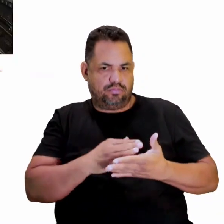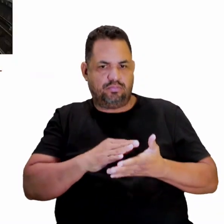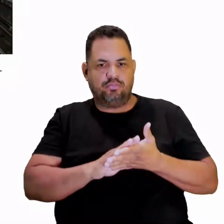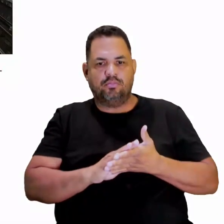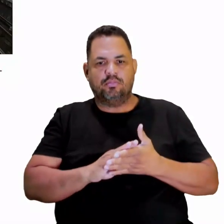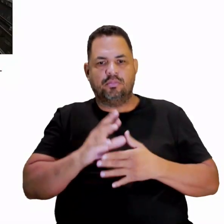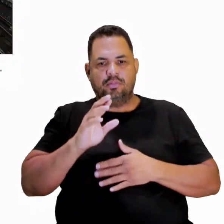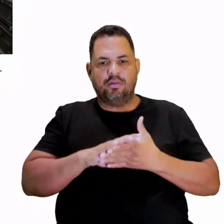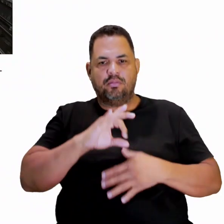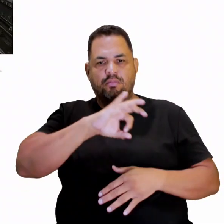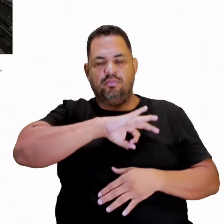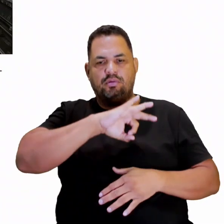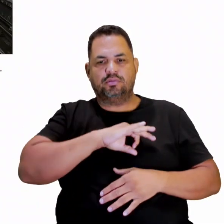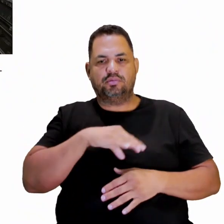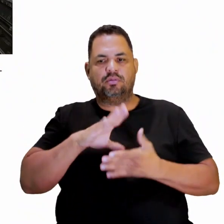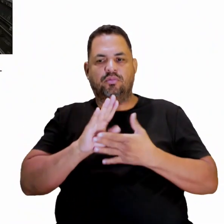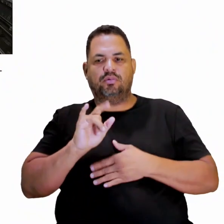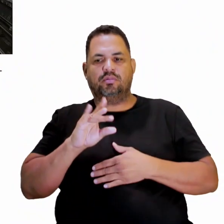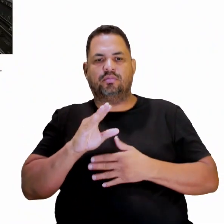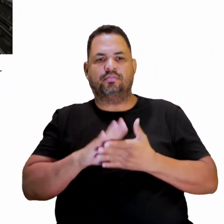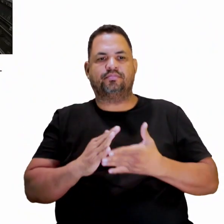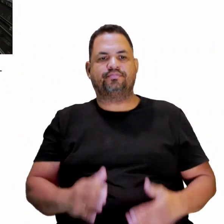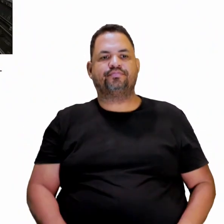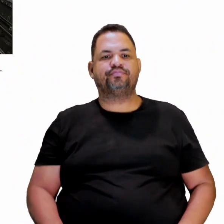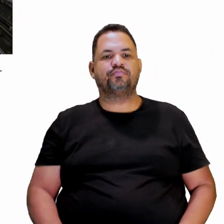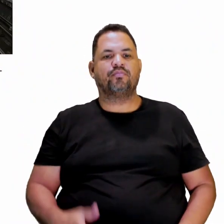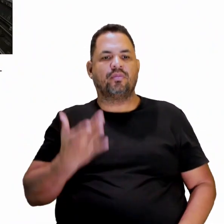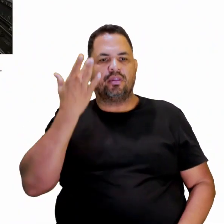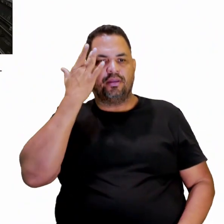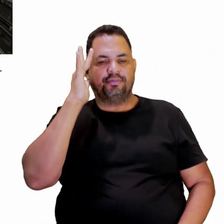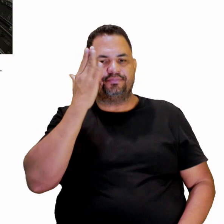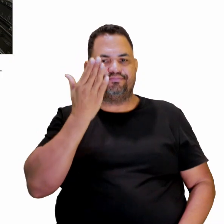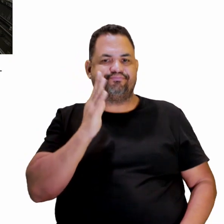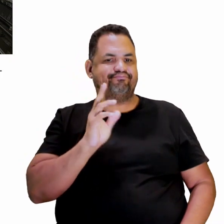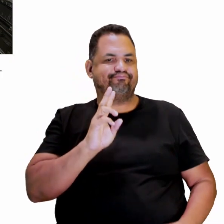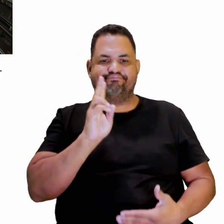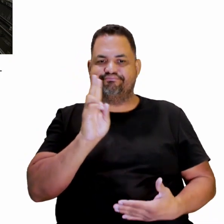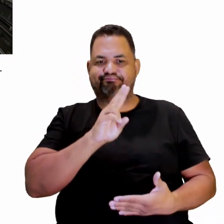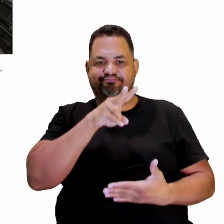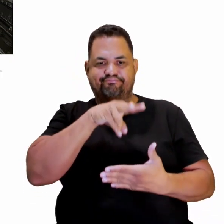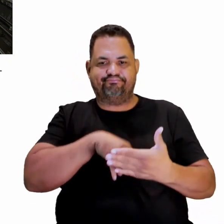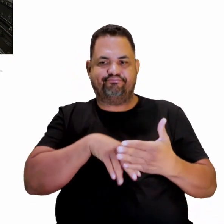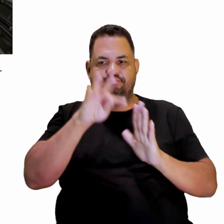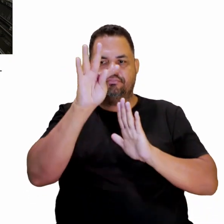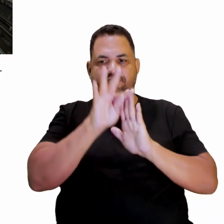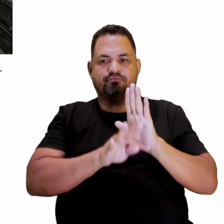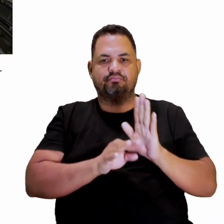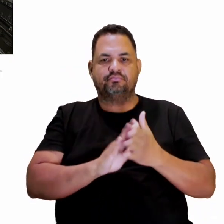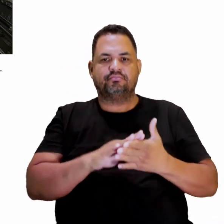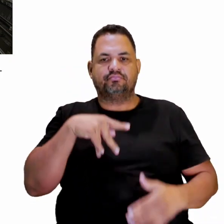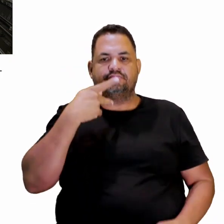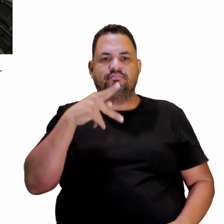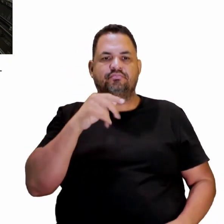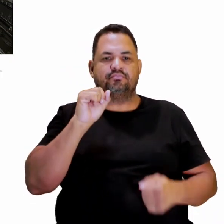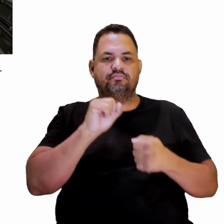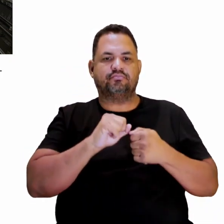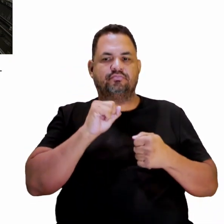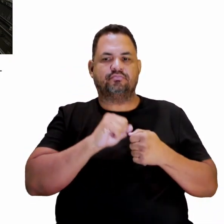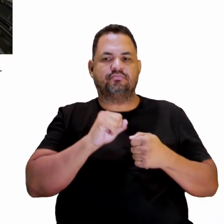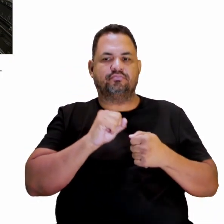E aí? Eu ainda não sei, porque eu ainda não li o texto, então eu vou fazer